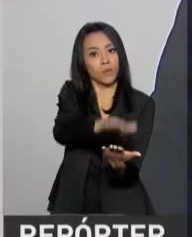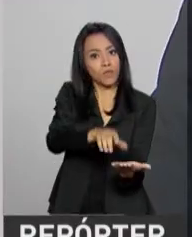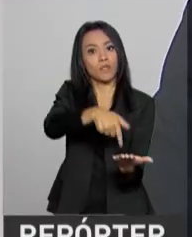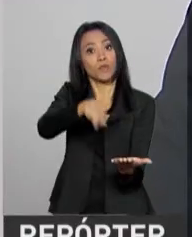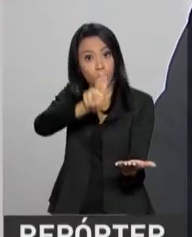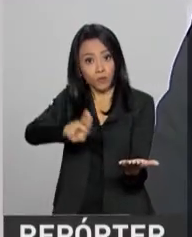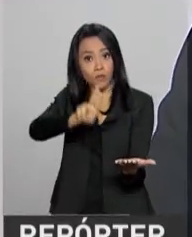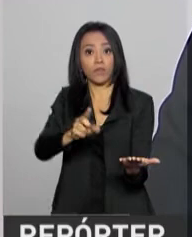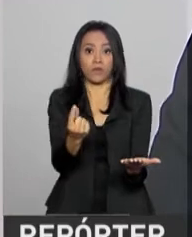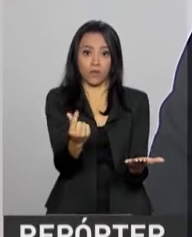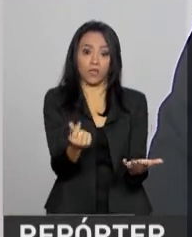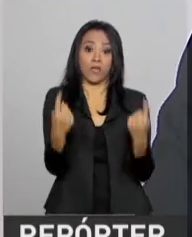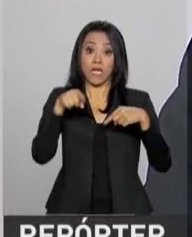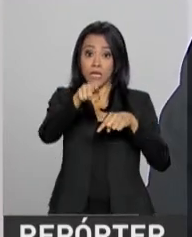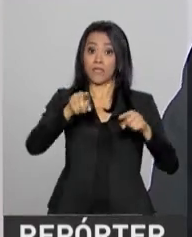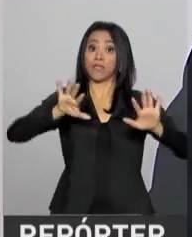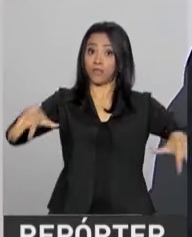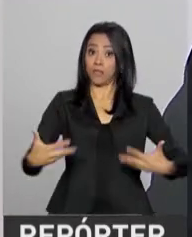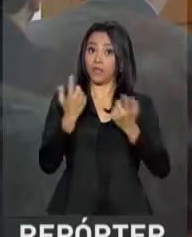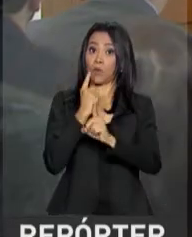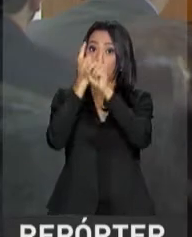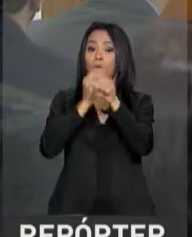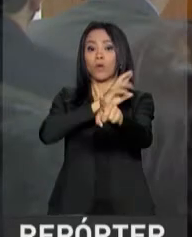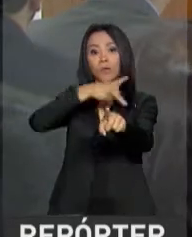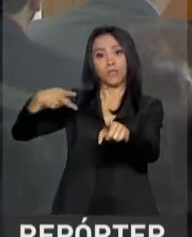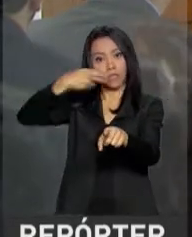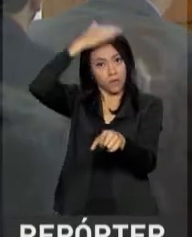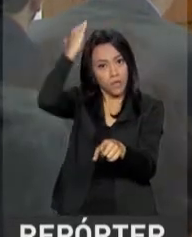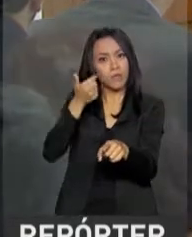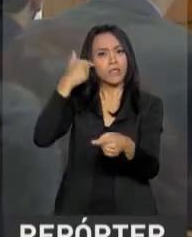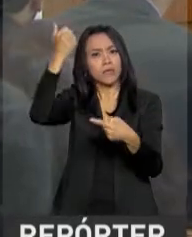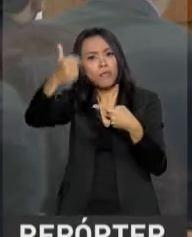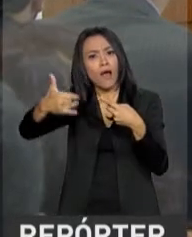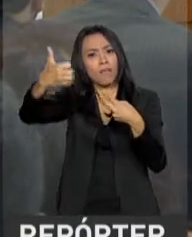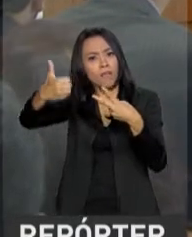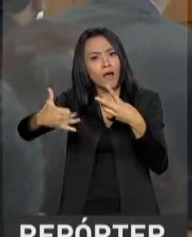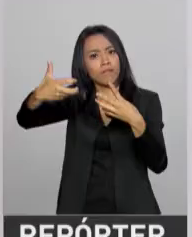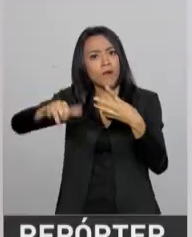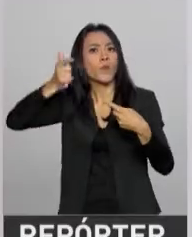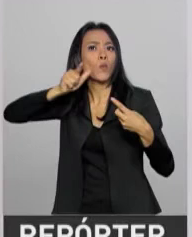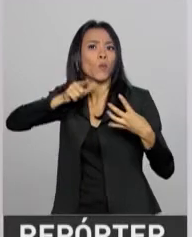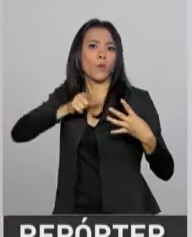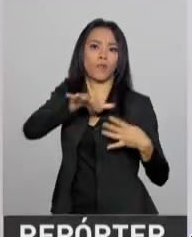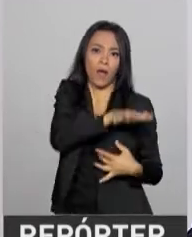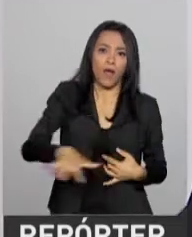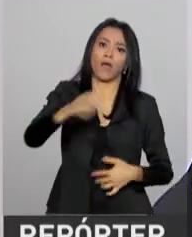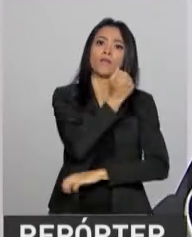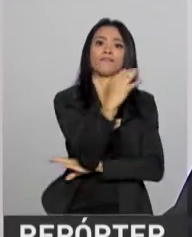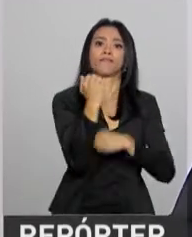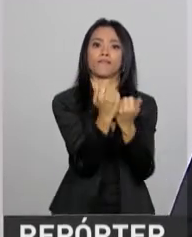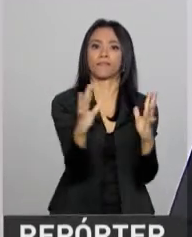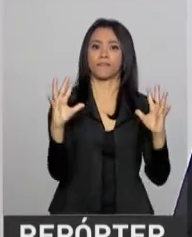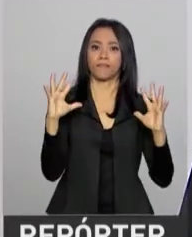na cerimônia o presidente michel temer destacou os avanços alcançados na área ambiental recebíamos cumprimentos